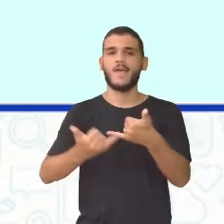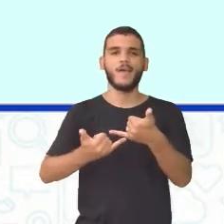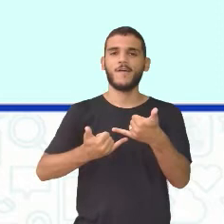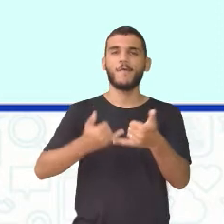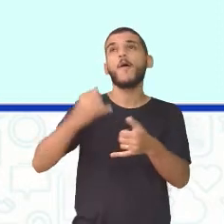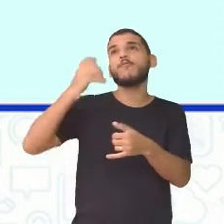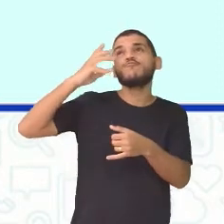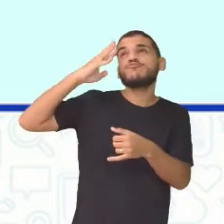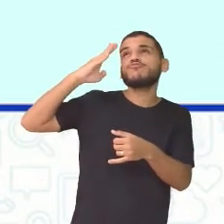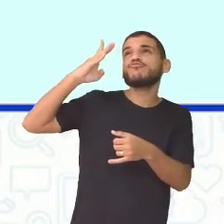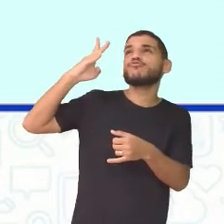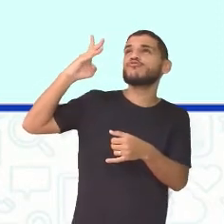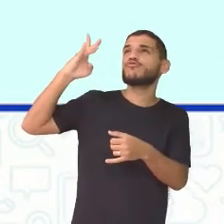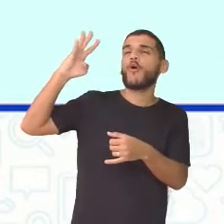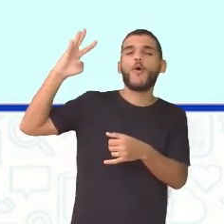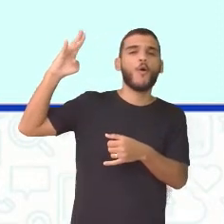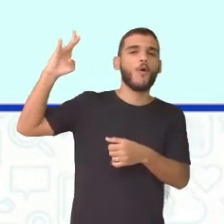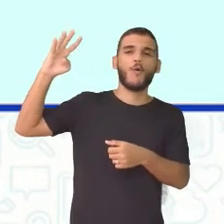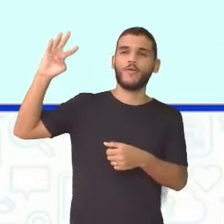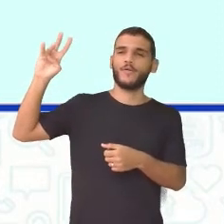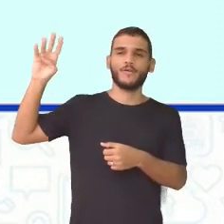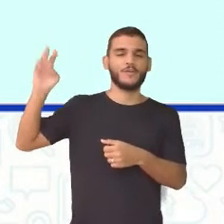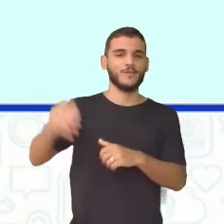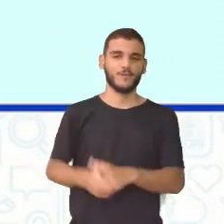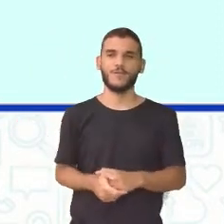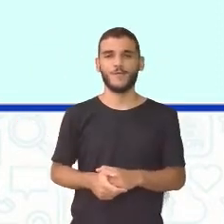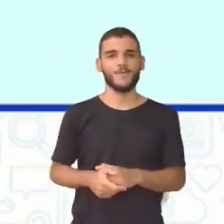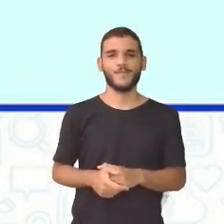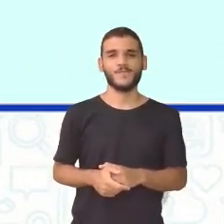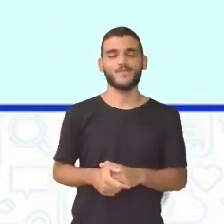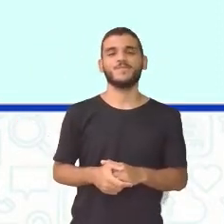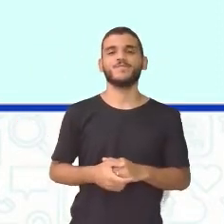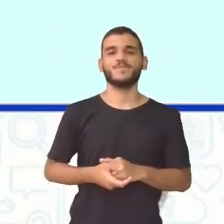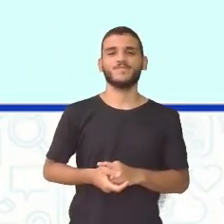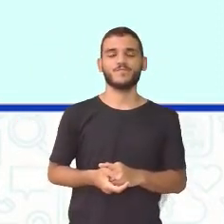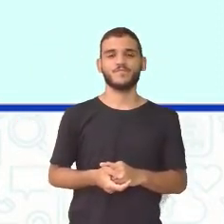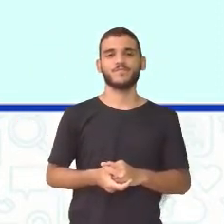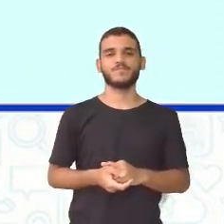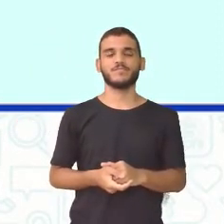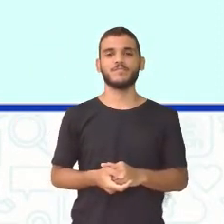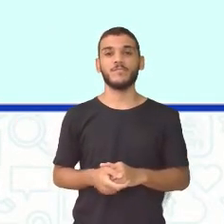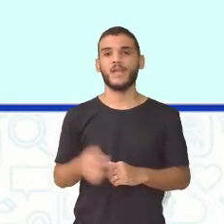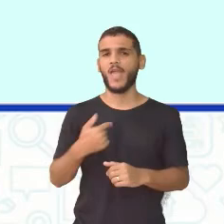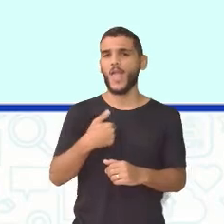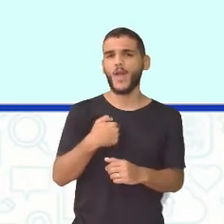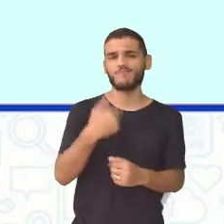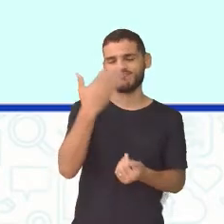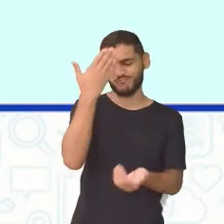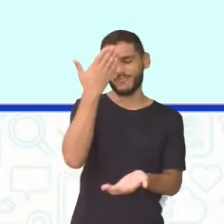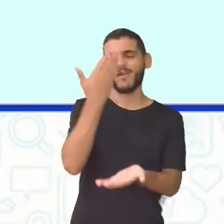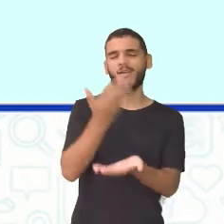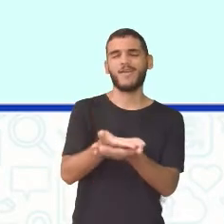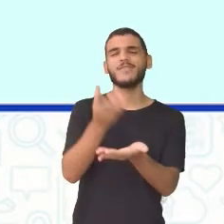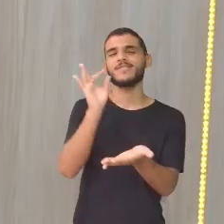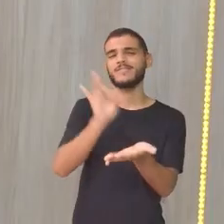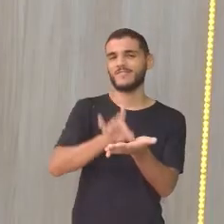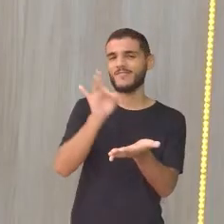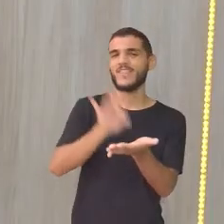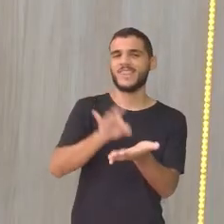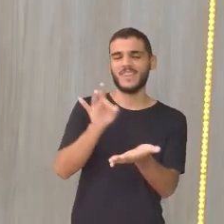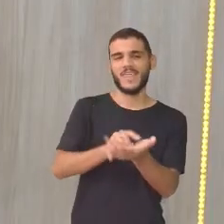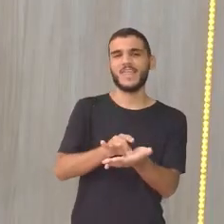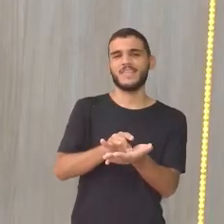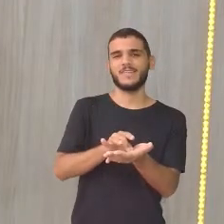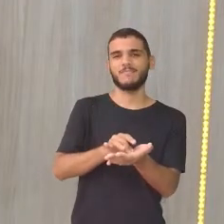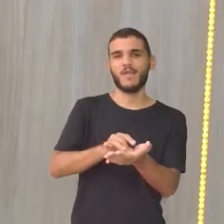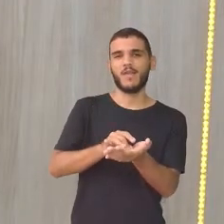sortidos, cheios de luzes e balões. Eu acredito nessa ideia dada